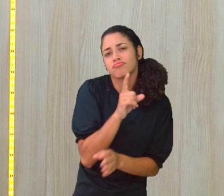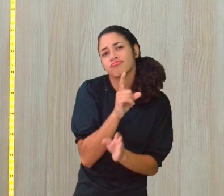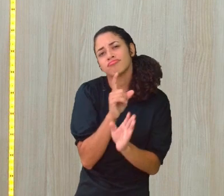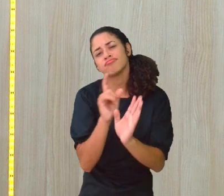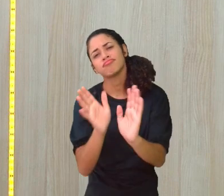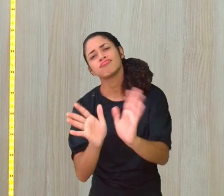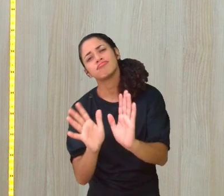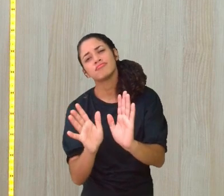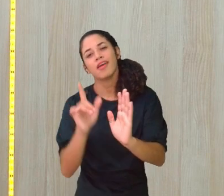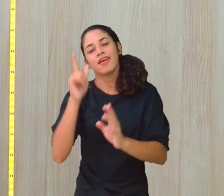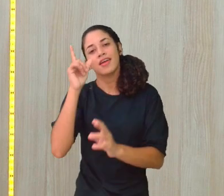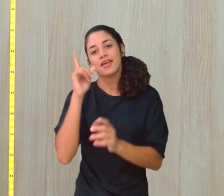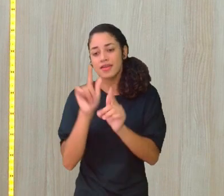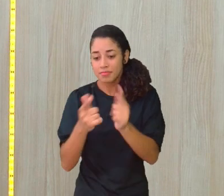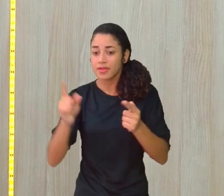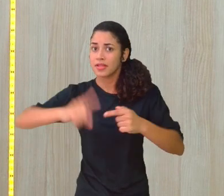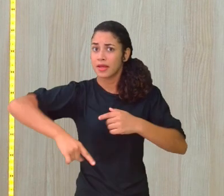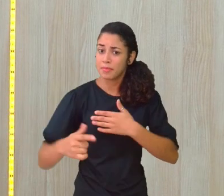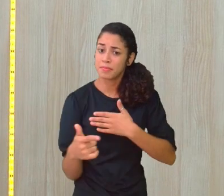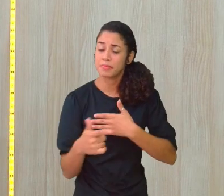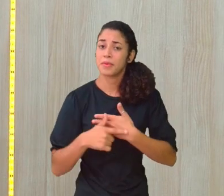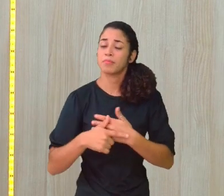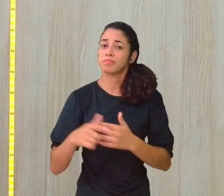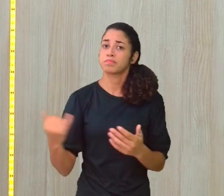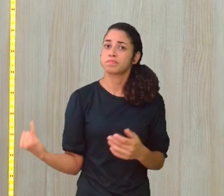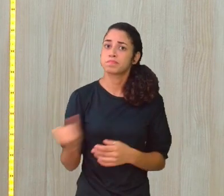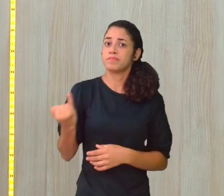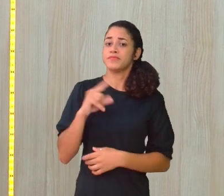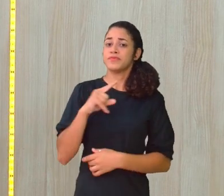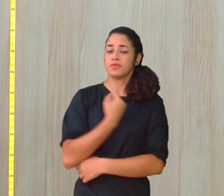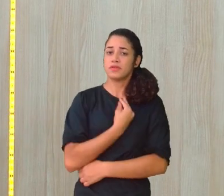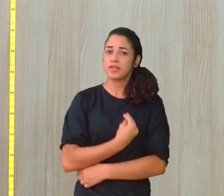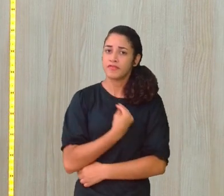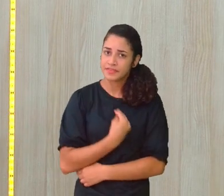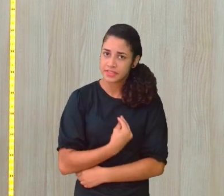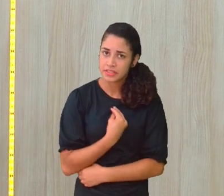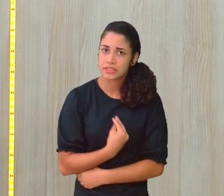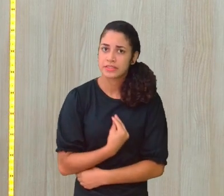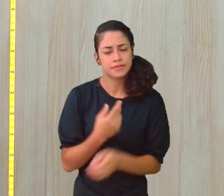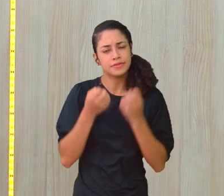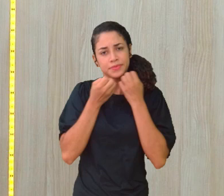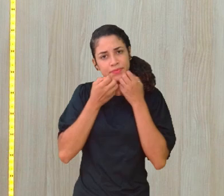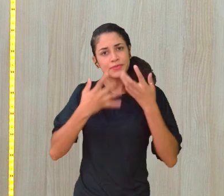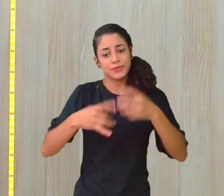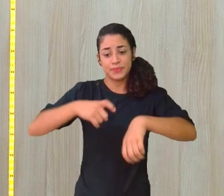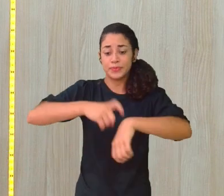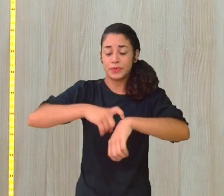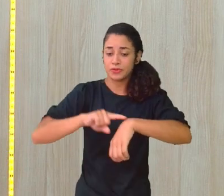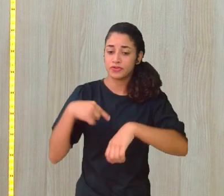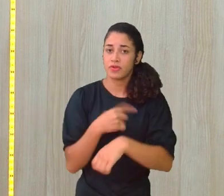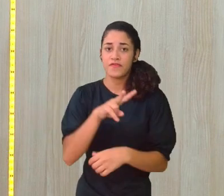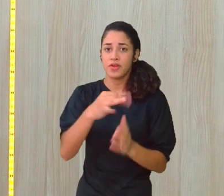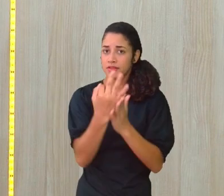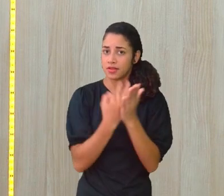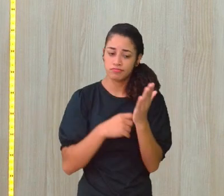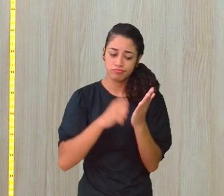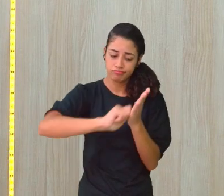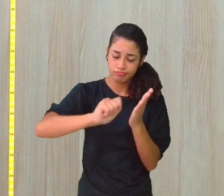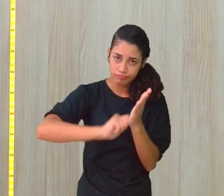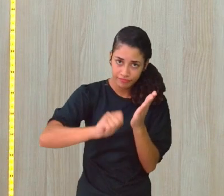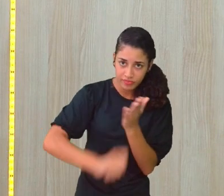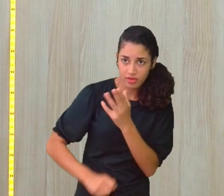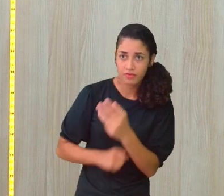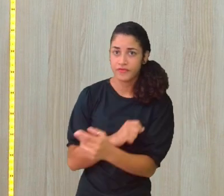da gente. E aí a gente pode facilitar muito a nossa vida, Na hora que a gente for escrever um texto,